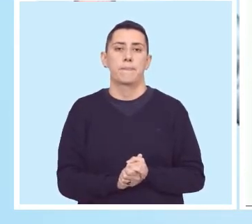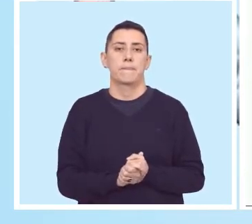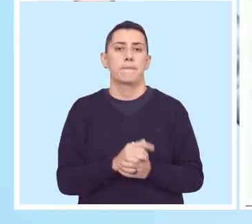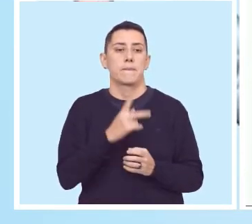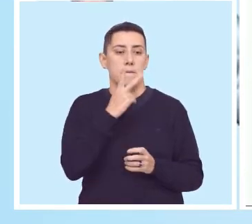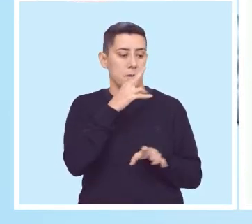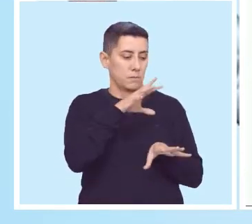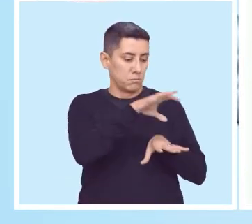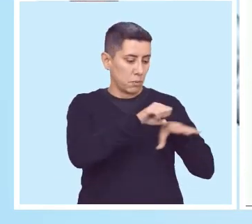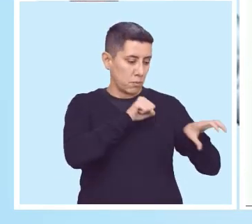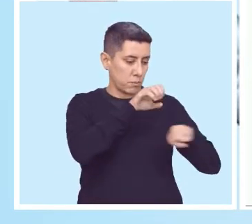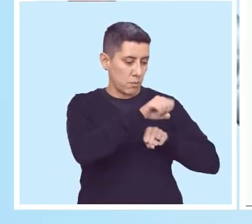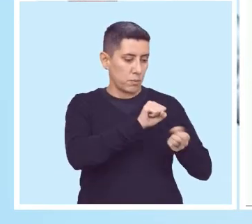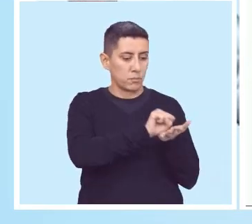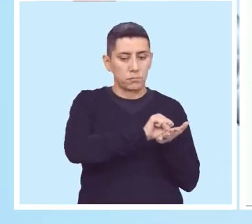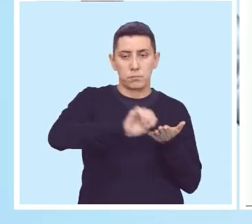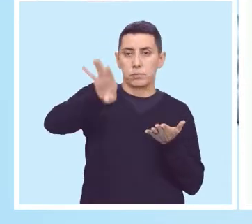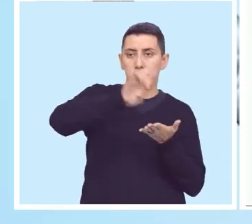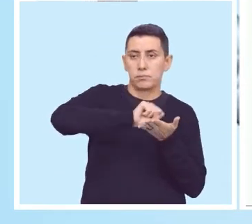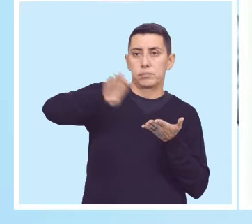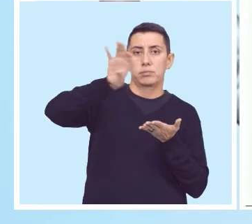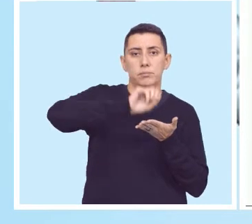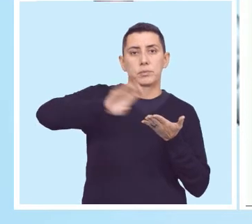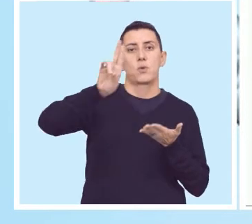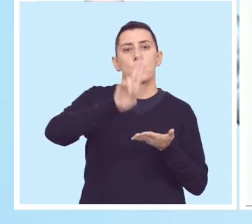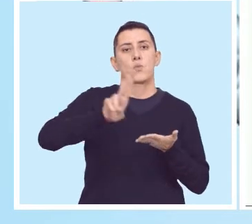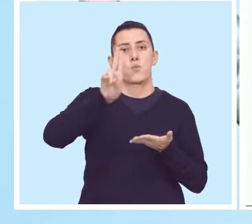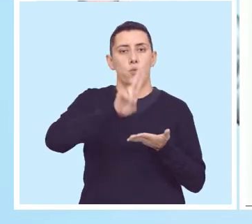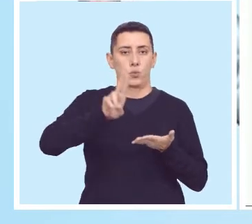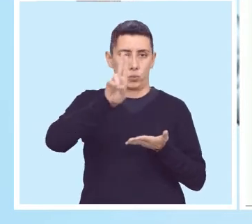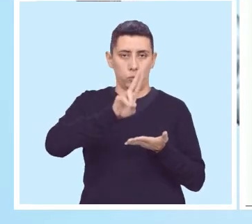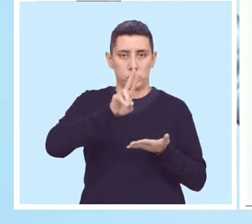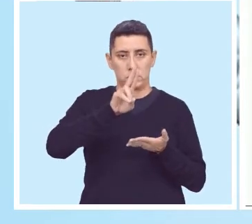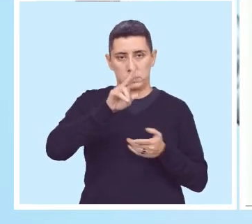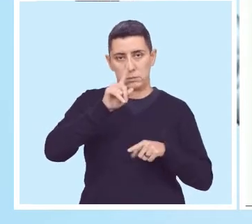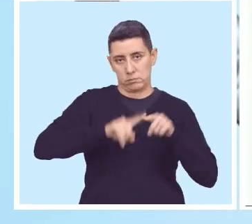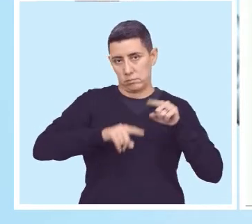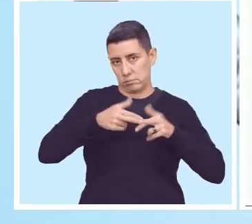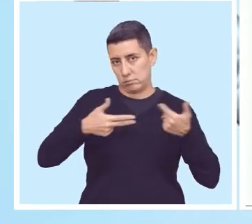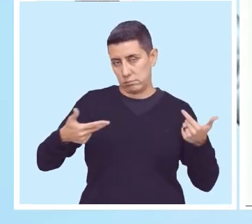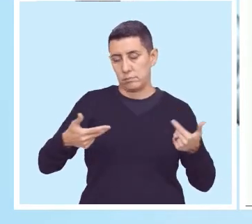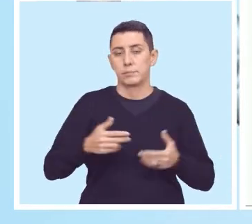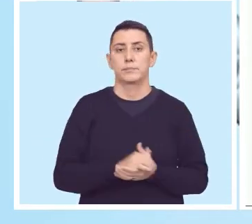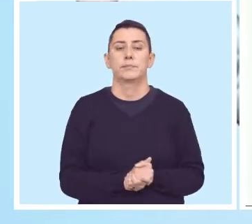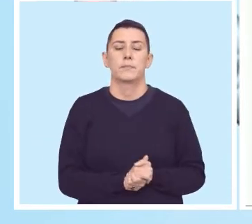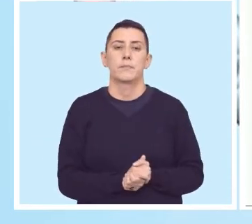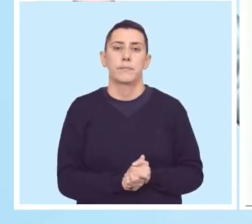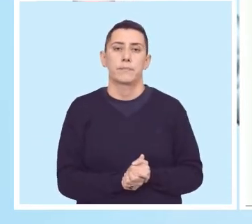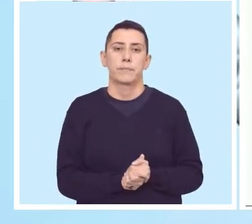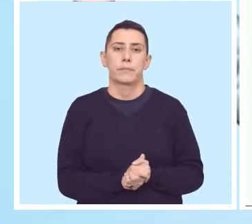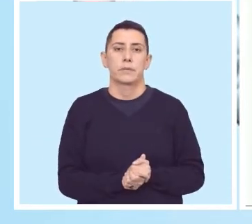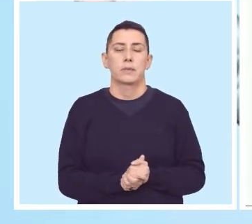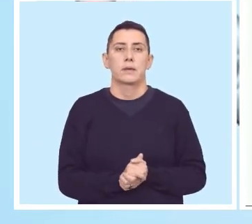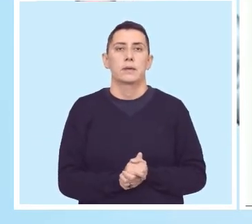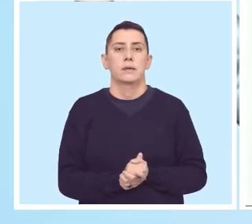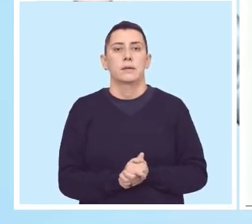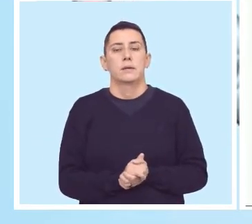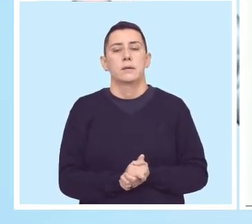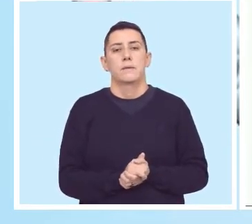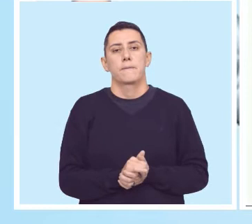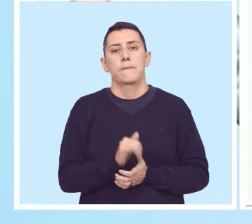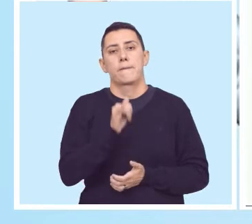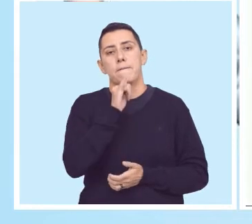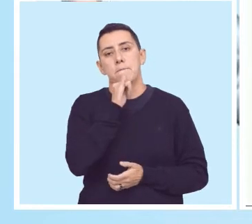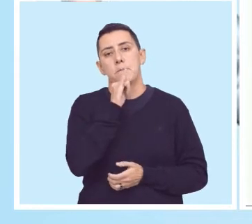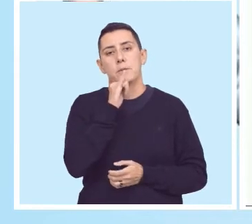exportar os dados que foram utilizados, onde a gente consegue exportar os dados, como, por exemplo, inferência do